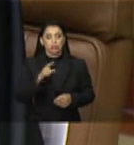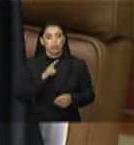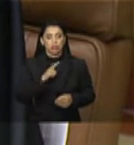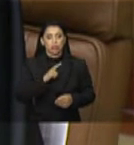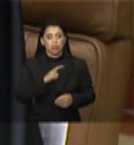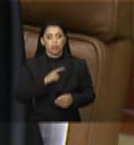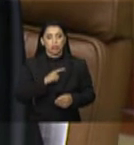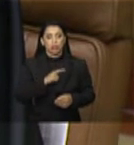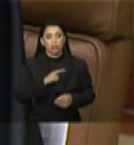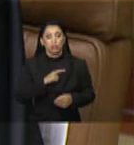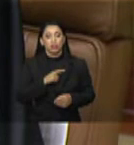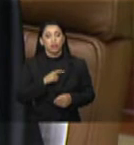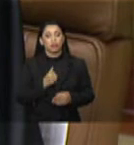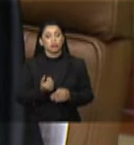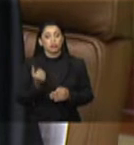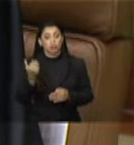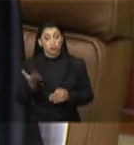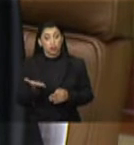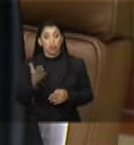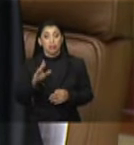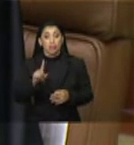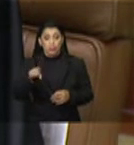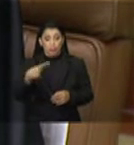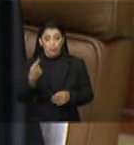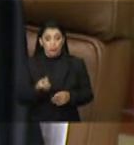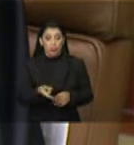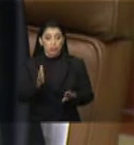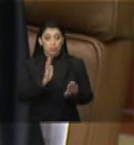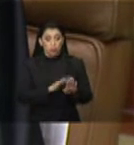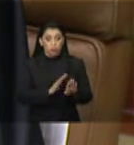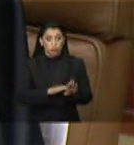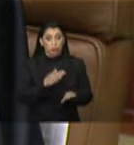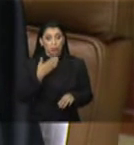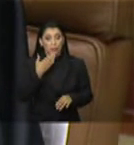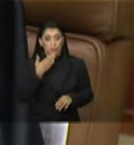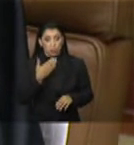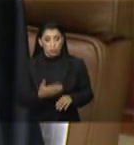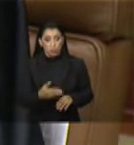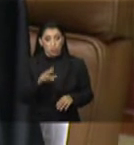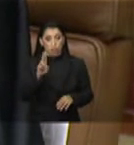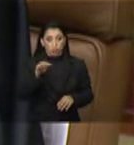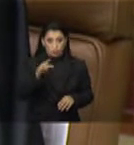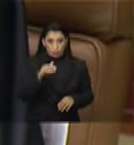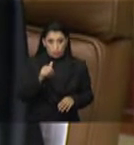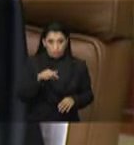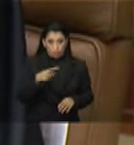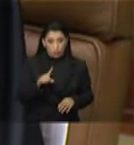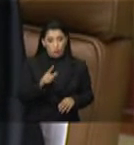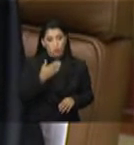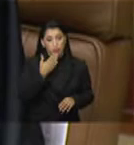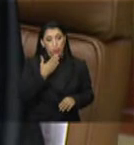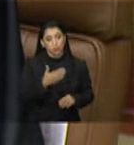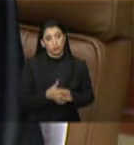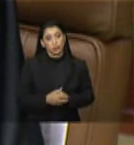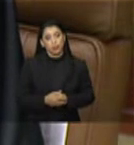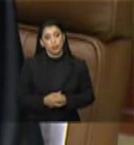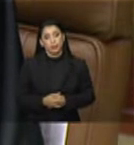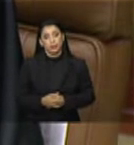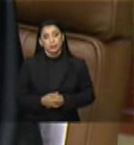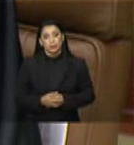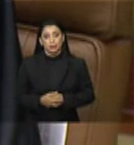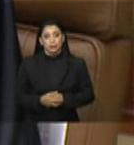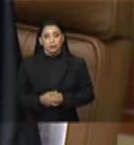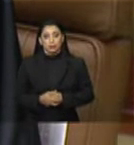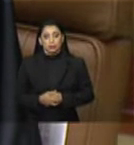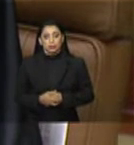Petita requereu ao final a parte autora que no caso é a união é